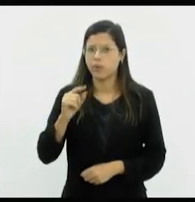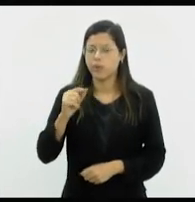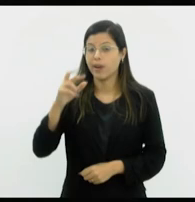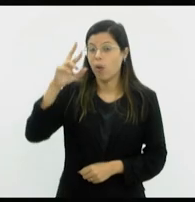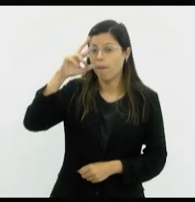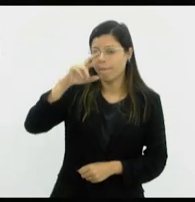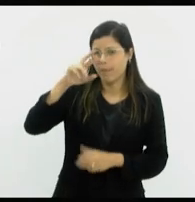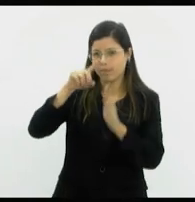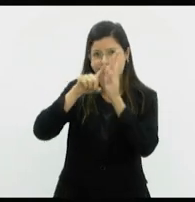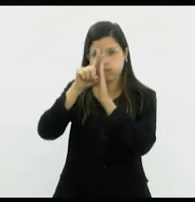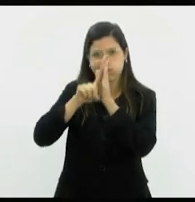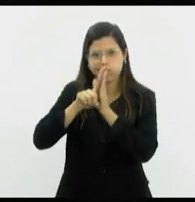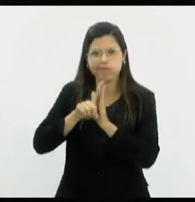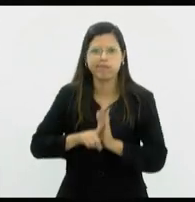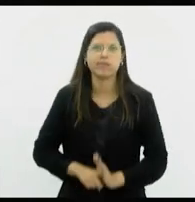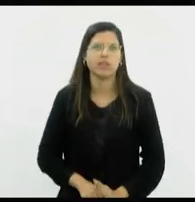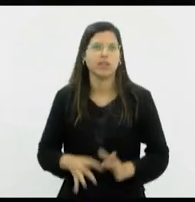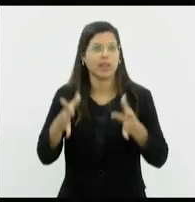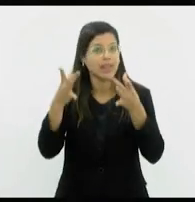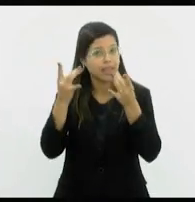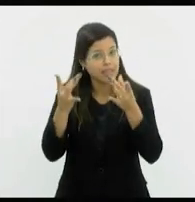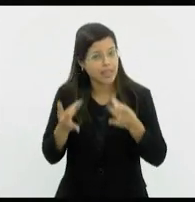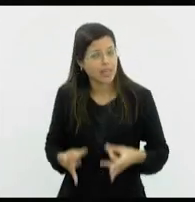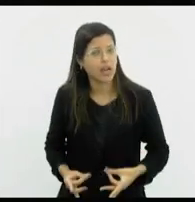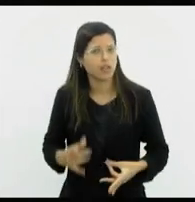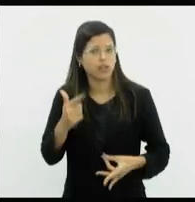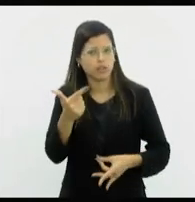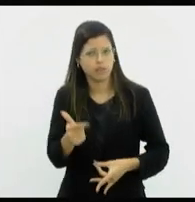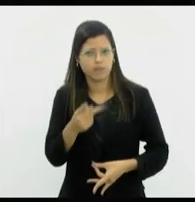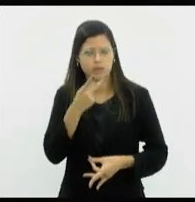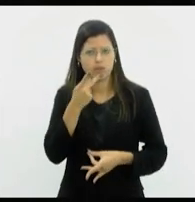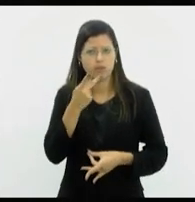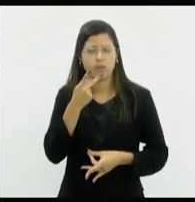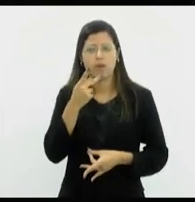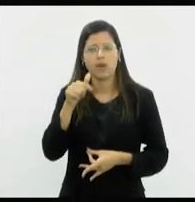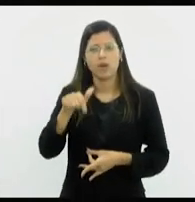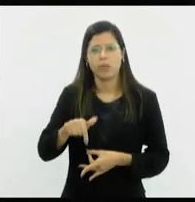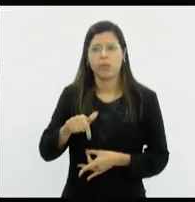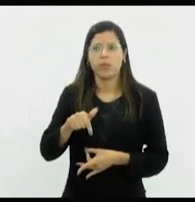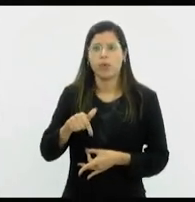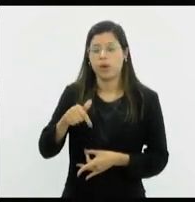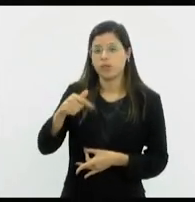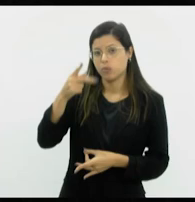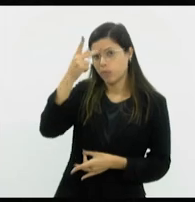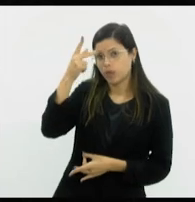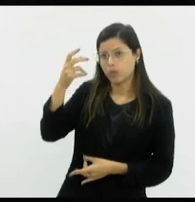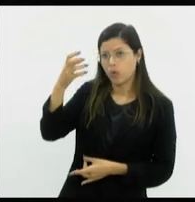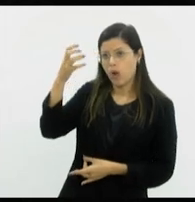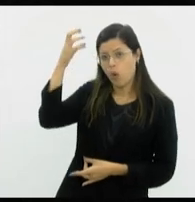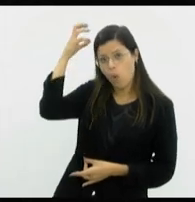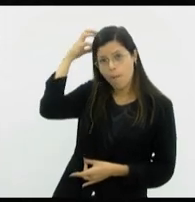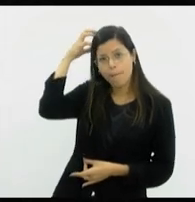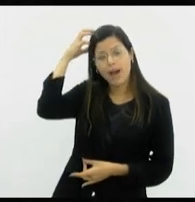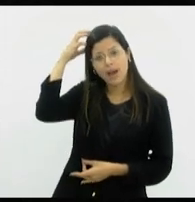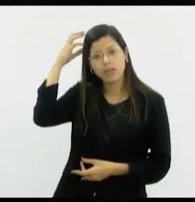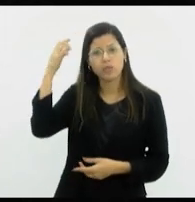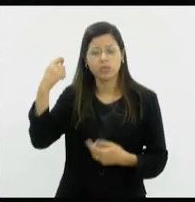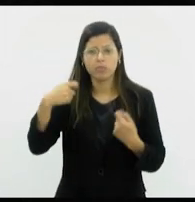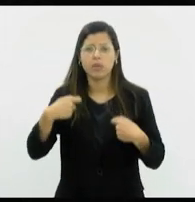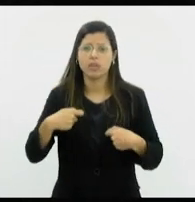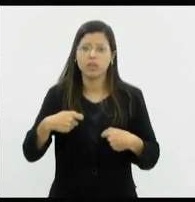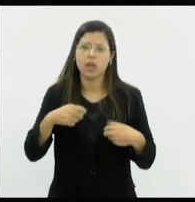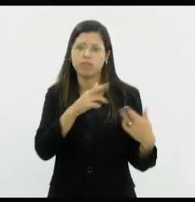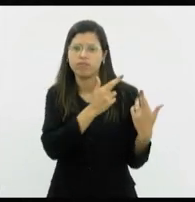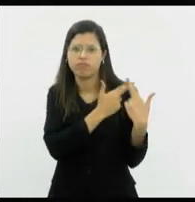investigação minuciosa, volto a frisar, para que aqueles culpados, civil e criminalmente, sejam